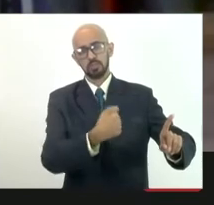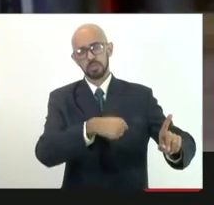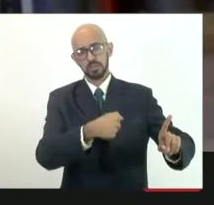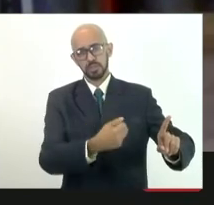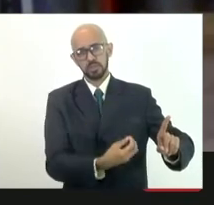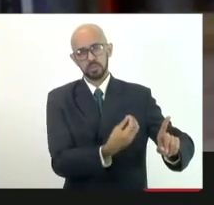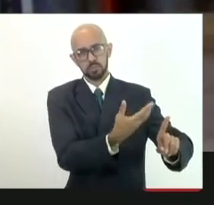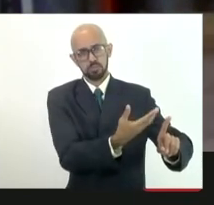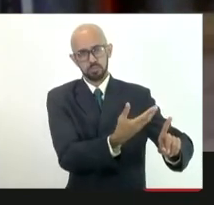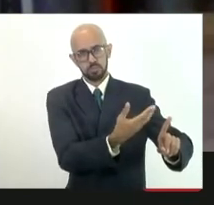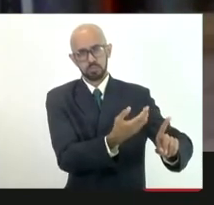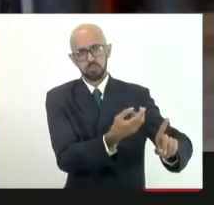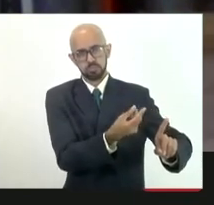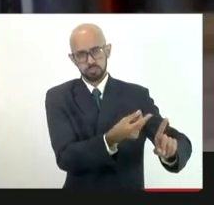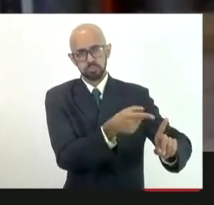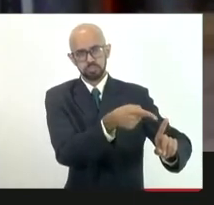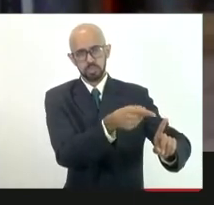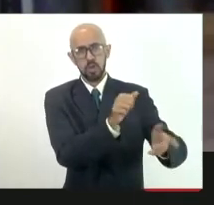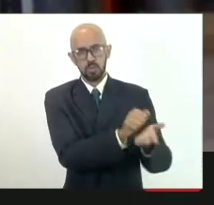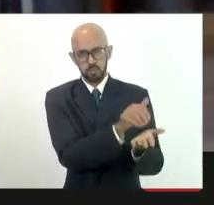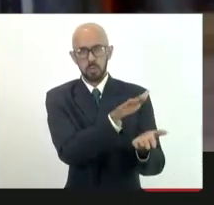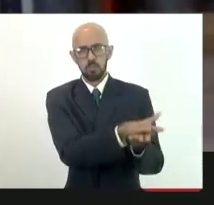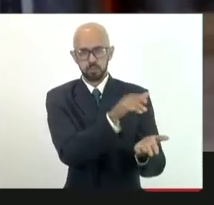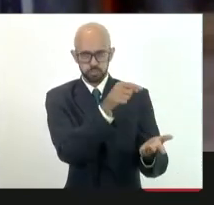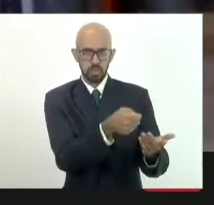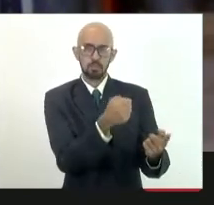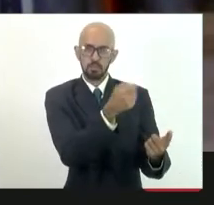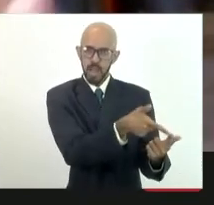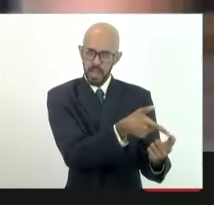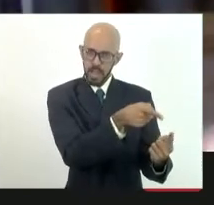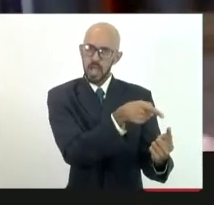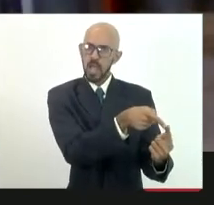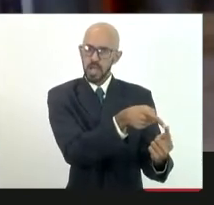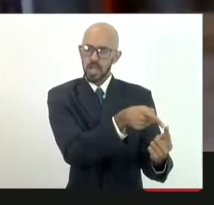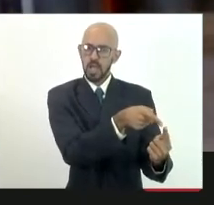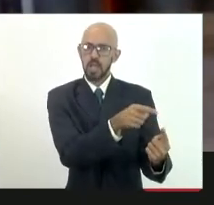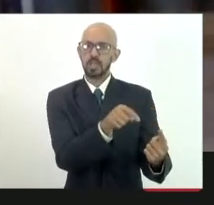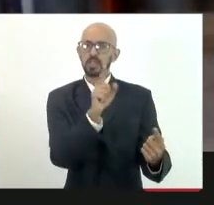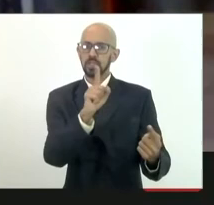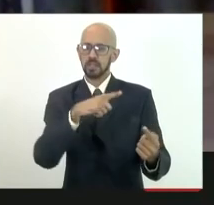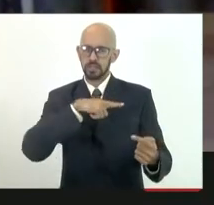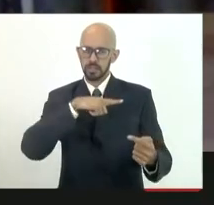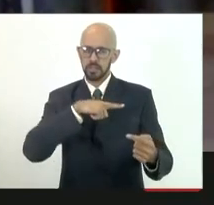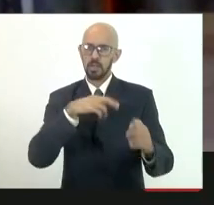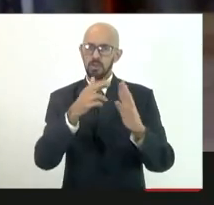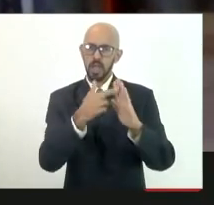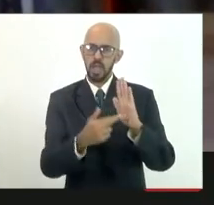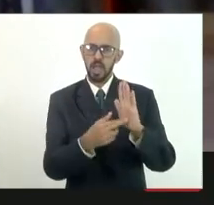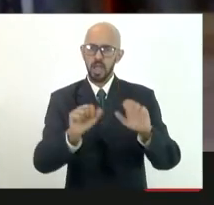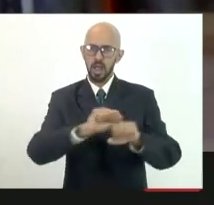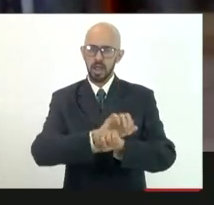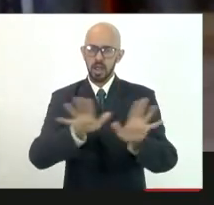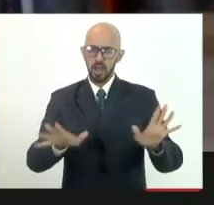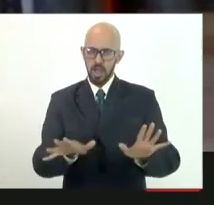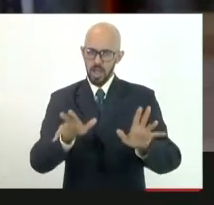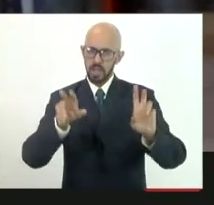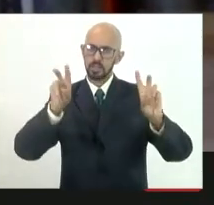indenização, reassentamento, de efetivamente ter uma diretriz clara em relação a esse tema, que acho que isso poderá